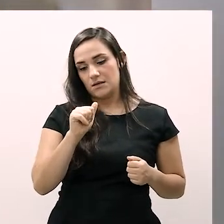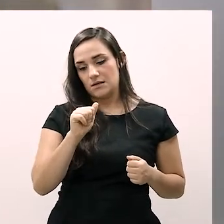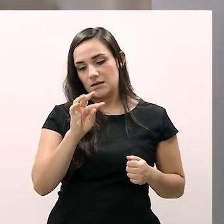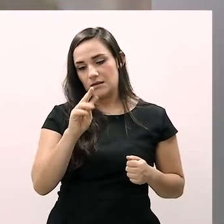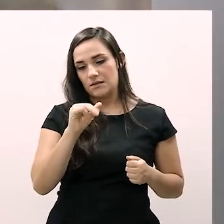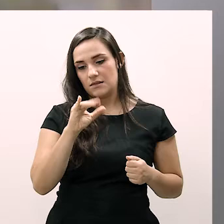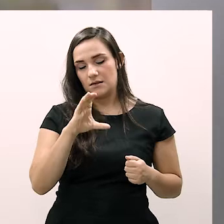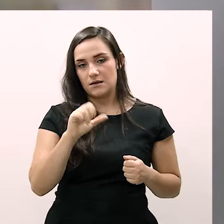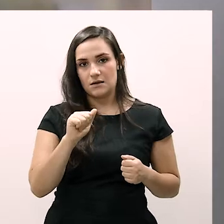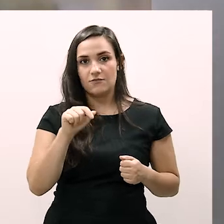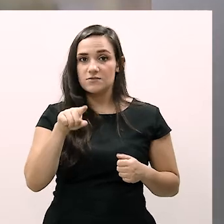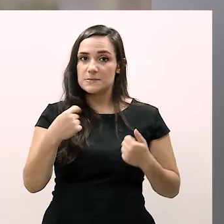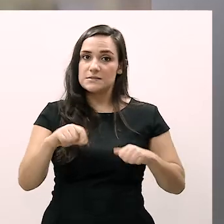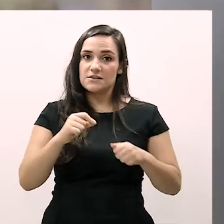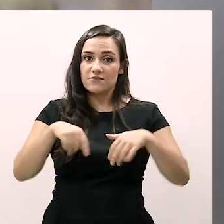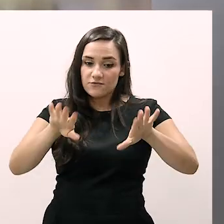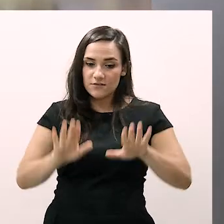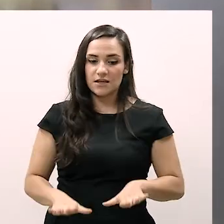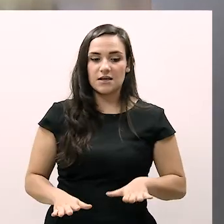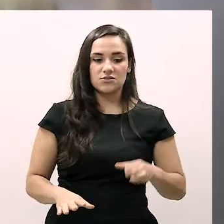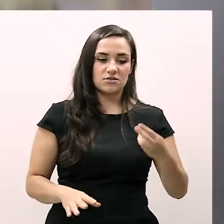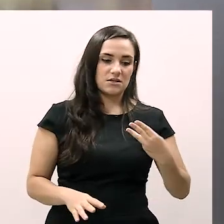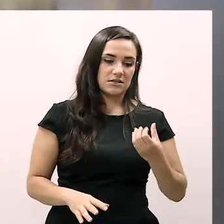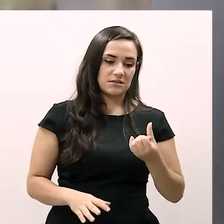de 36 a 48 horas.